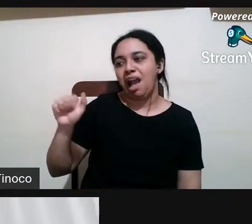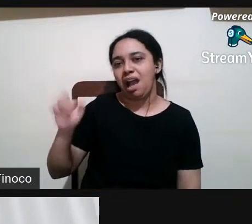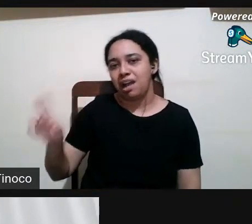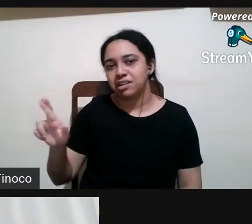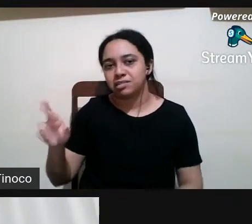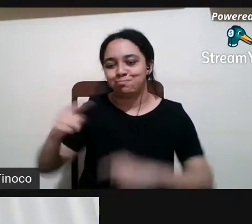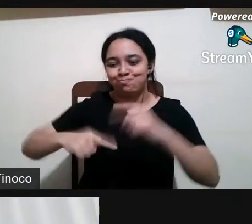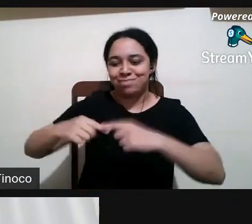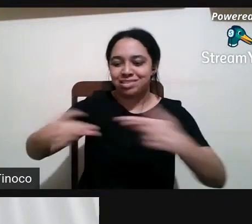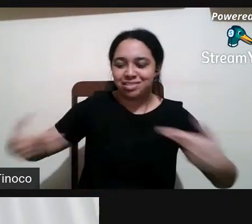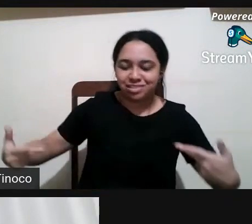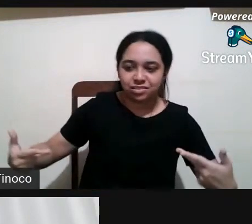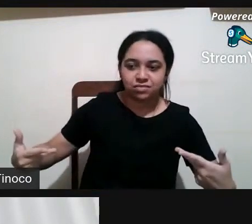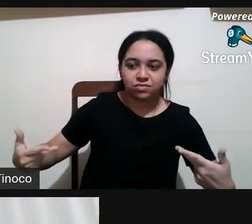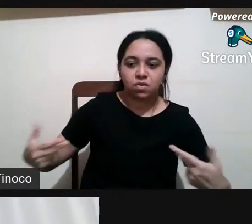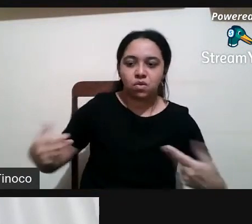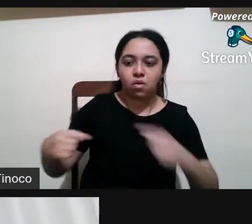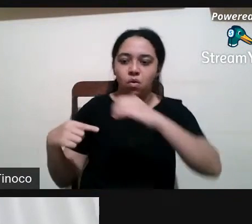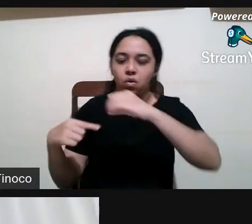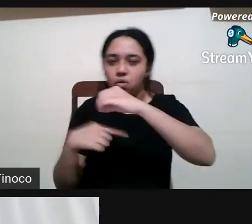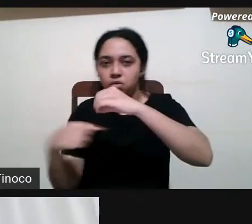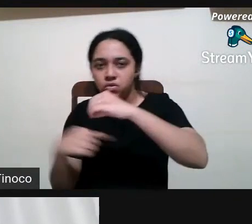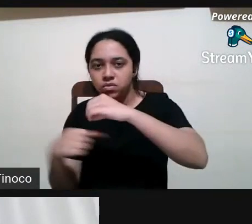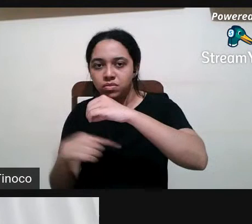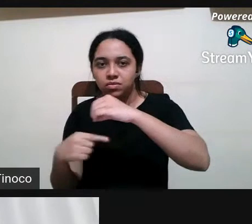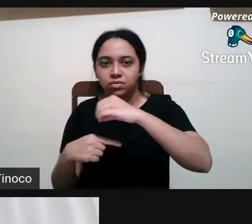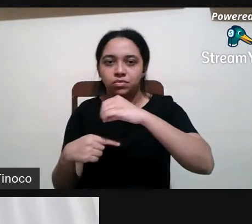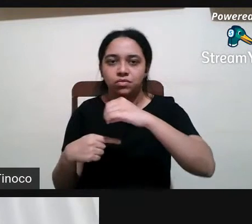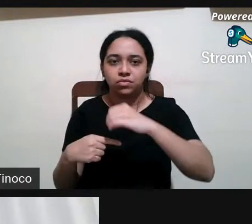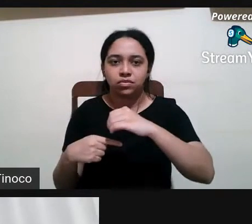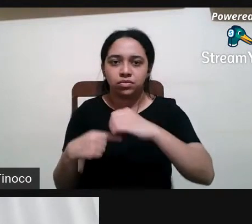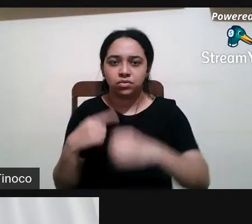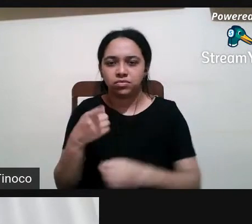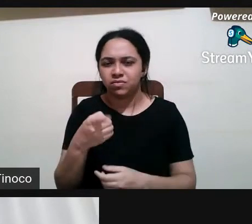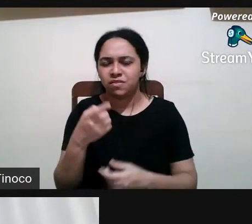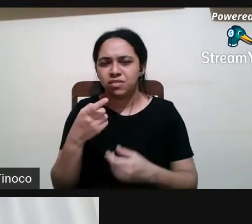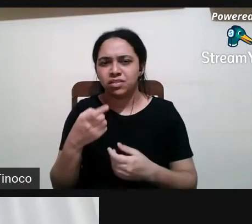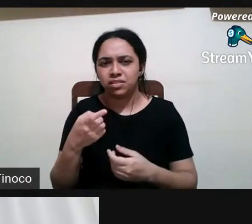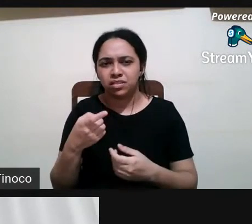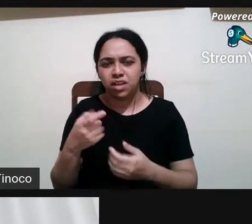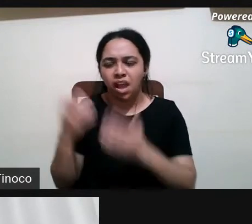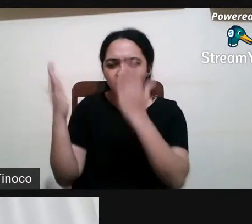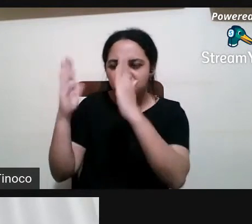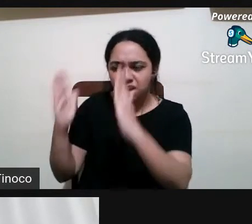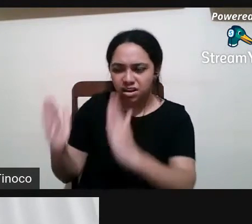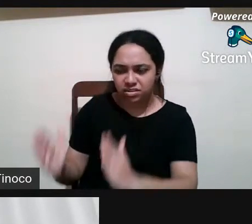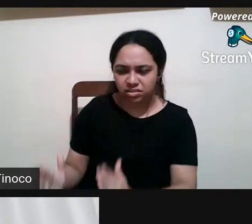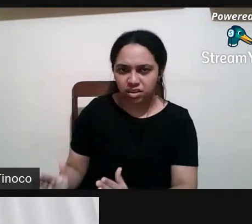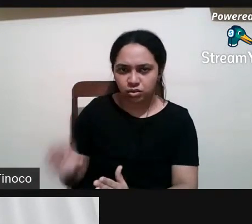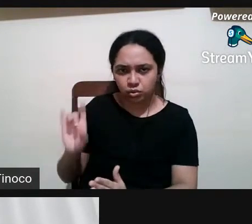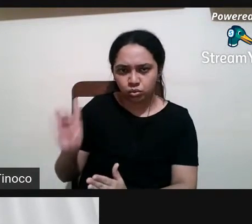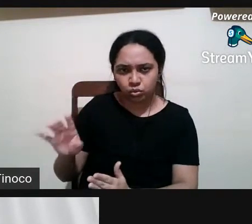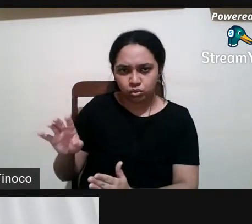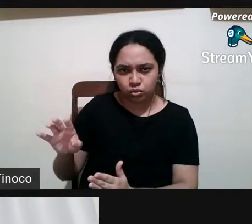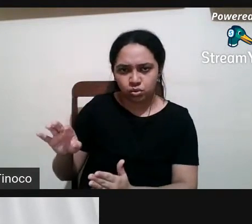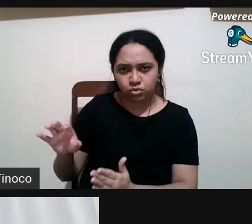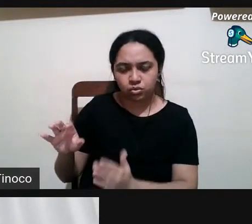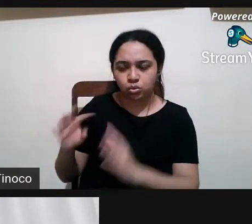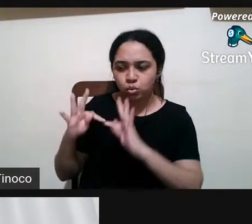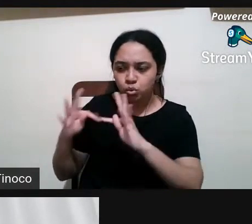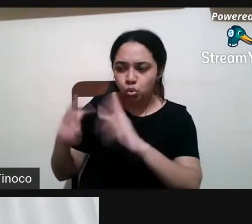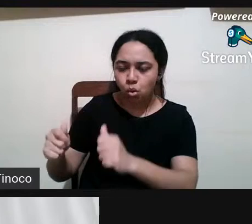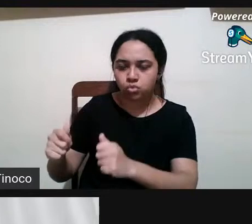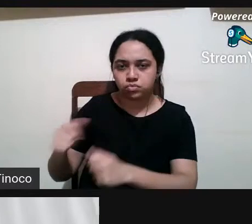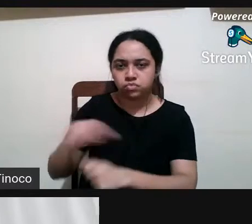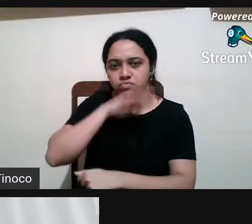material orgânico, né? Dissecar, você fala no sentido de analisar somente Só o conteúdo algumas estomacal, vagas.